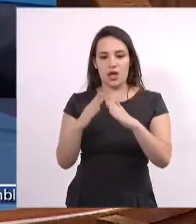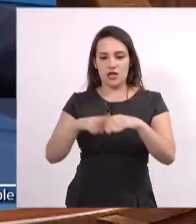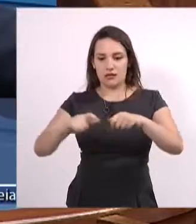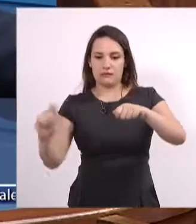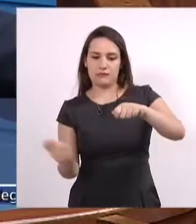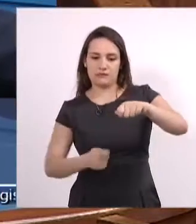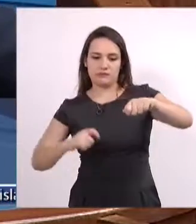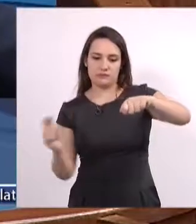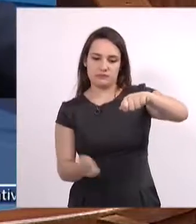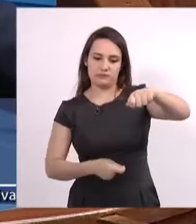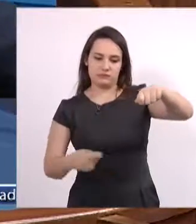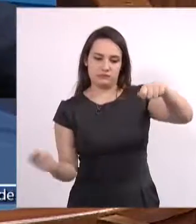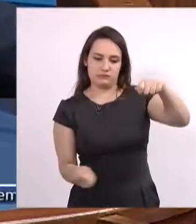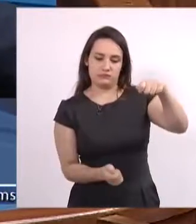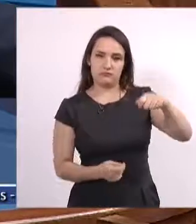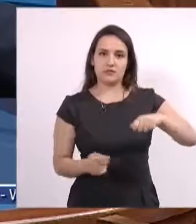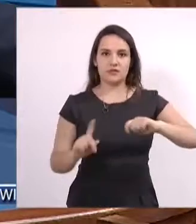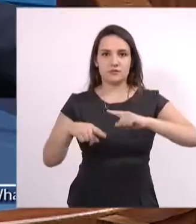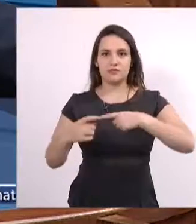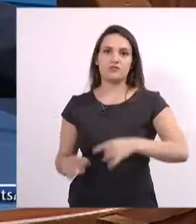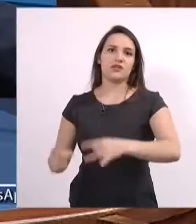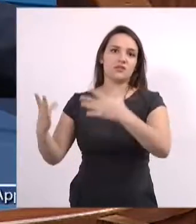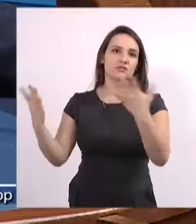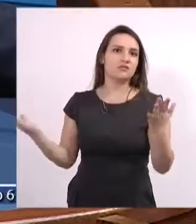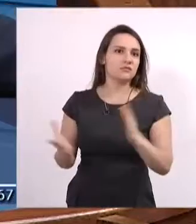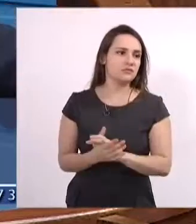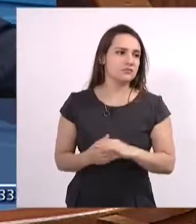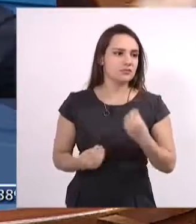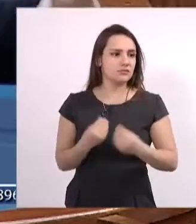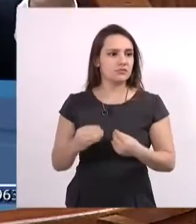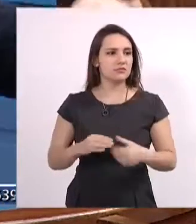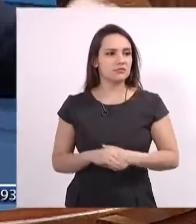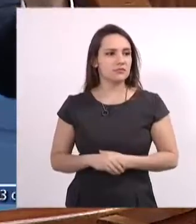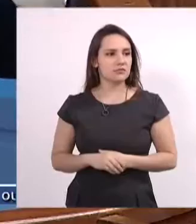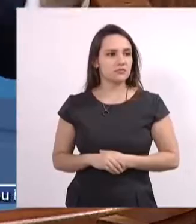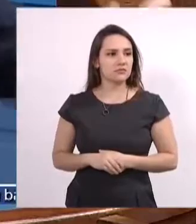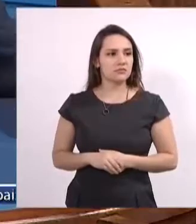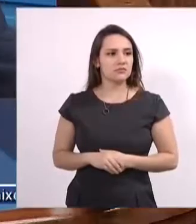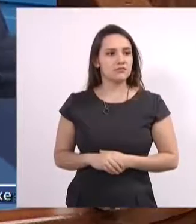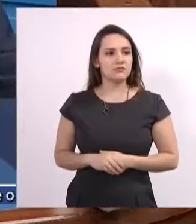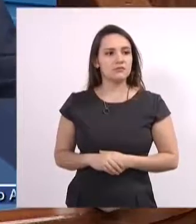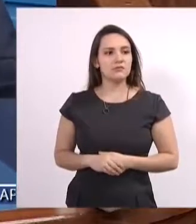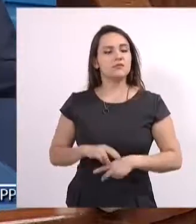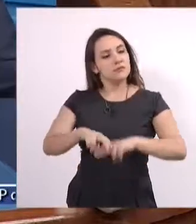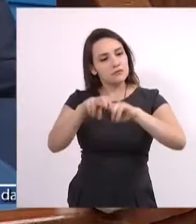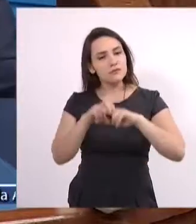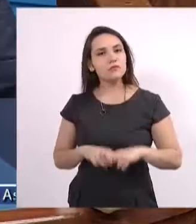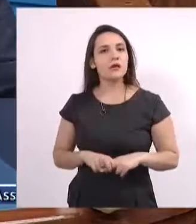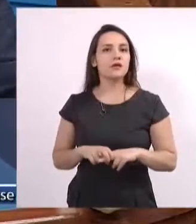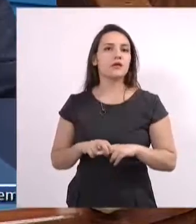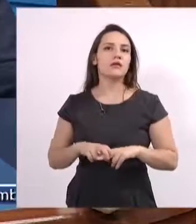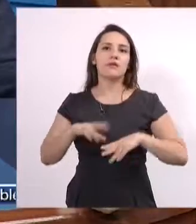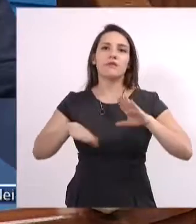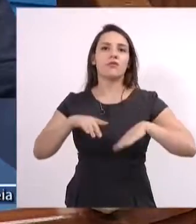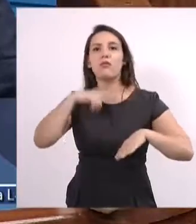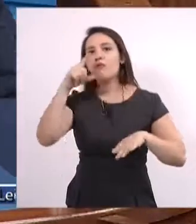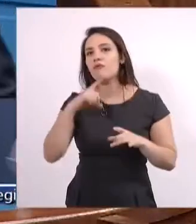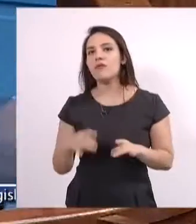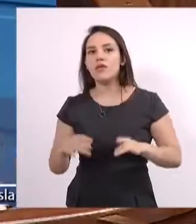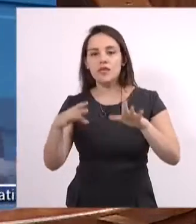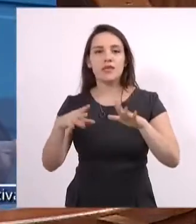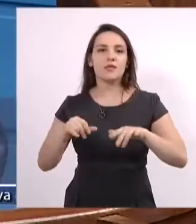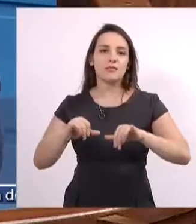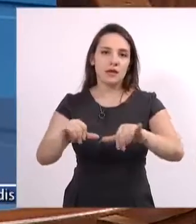na sua chácara, no seu sítio. Com isso, você não pode vender num supermercado,